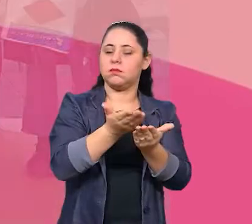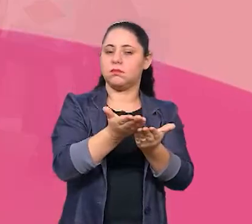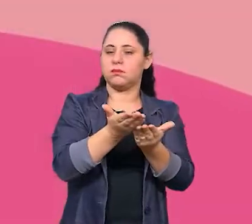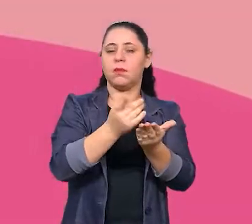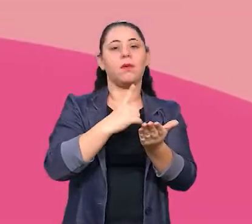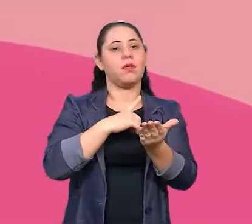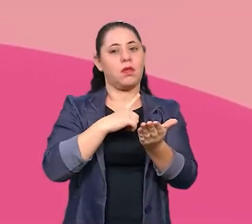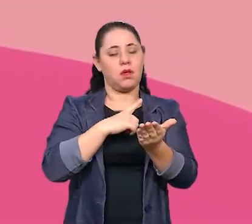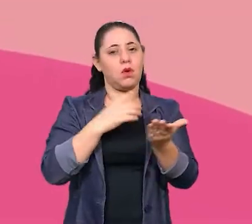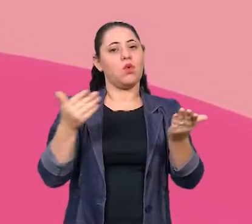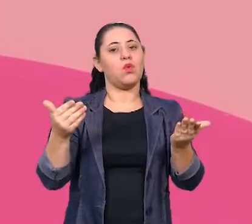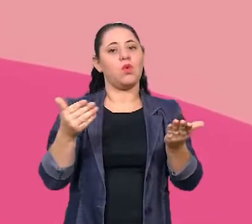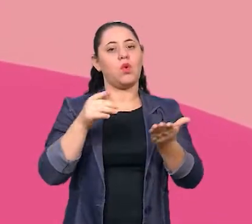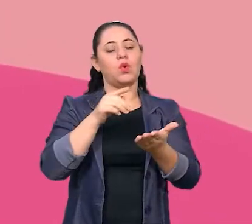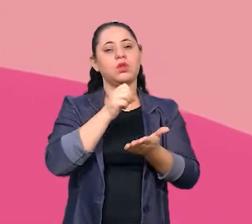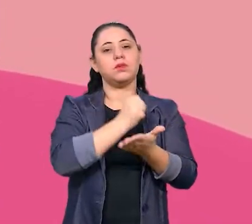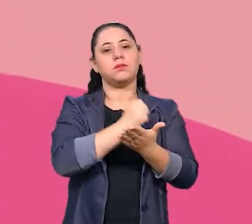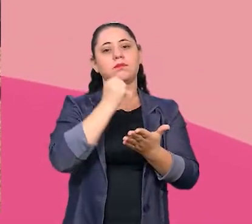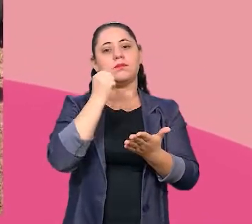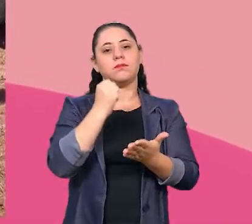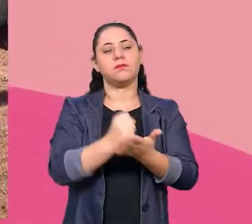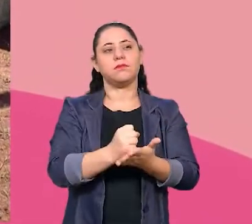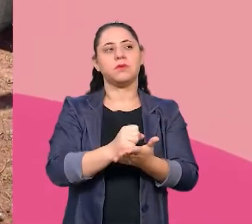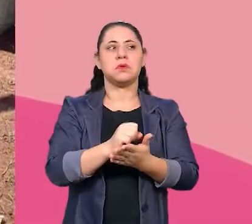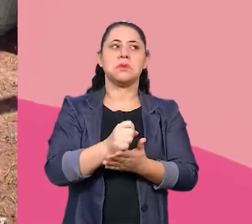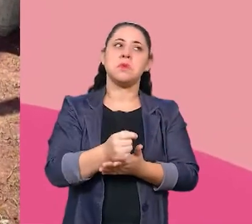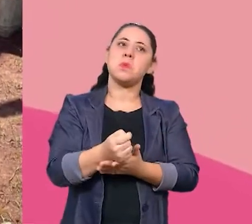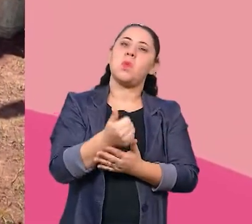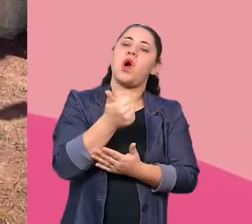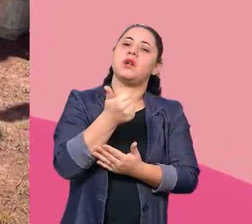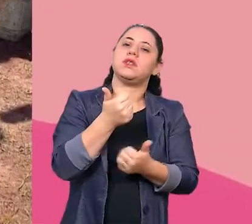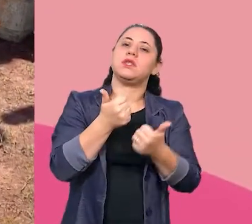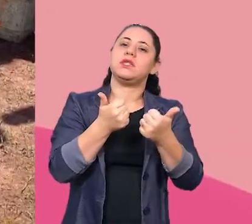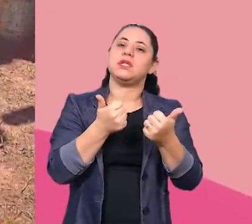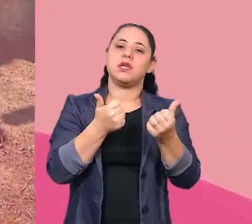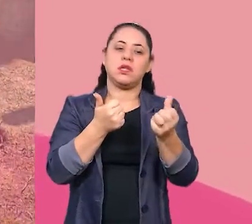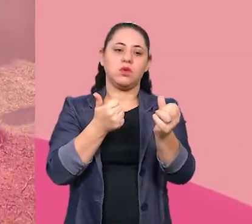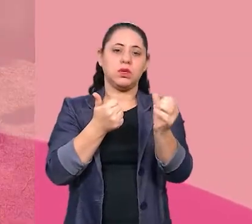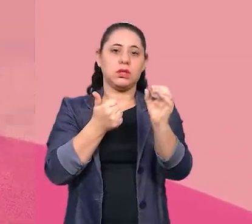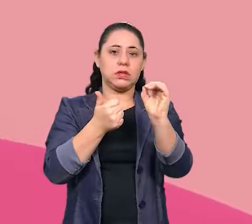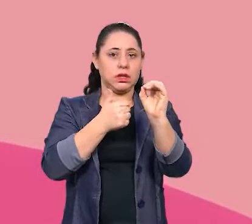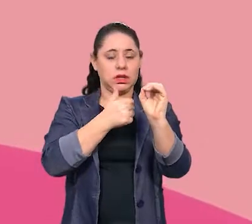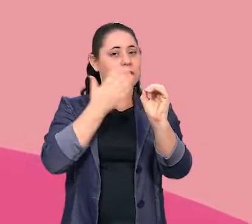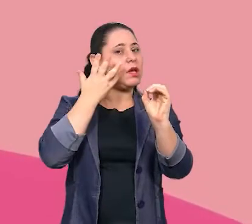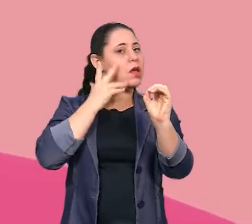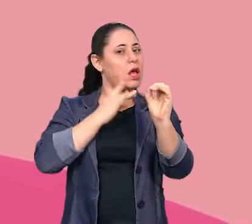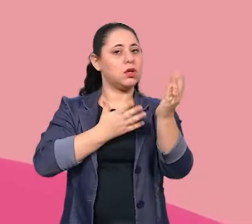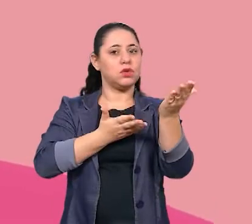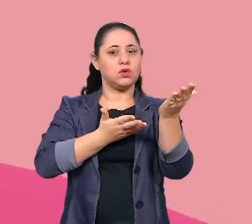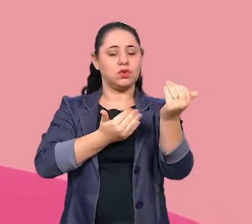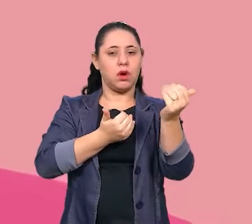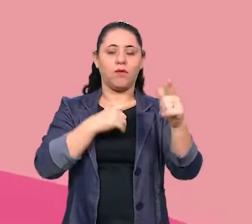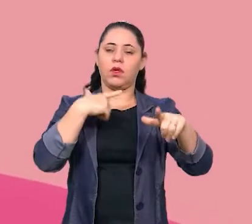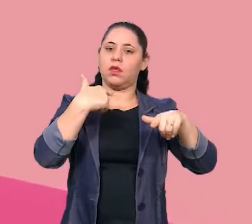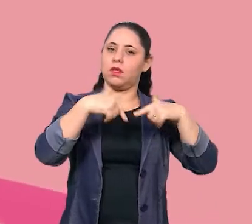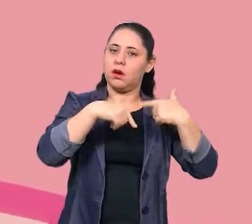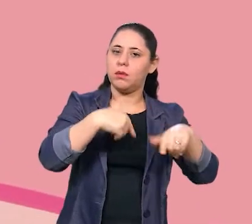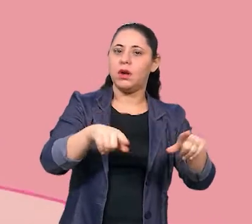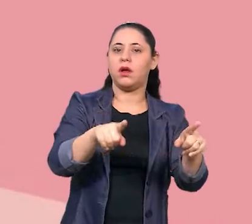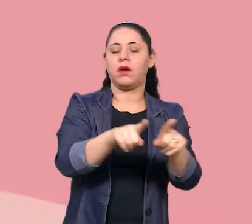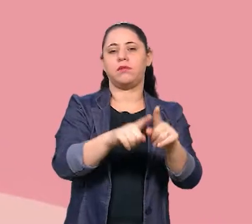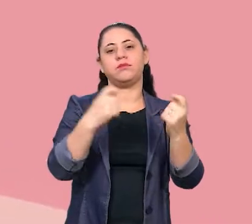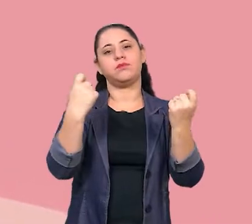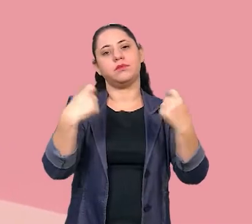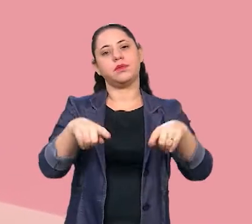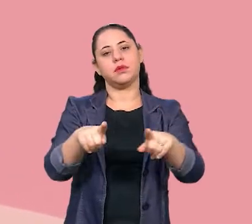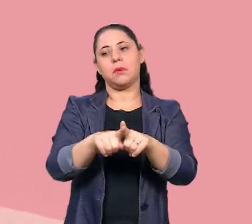hoje matriculados quase 160 crianças e adolescentes e trabalhamos nessas necessidades